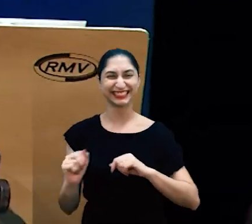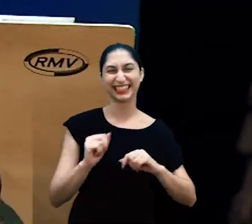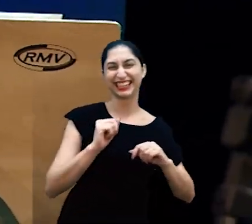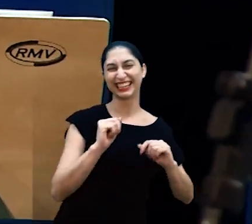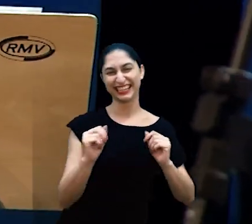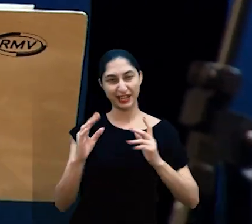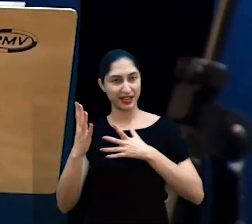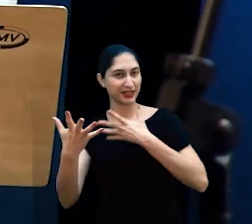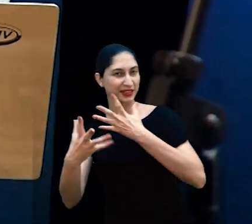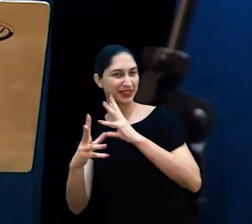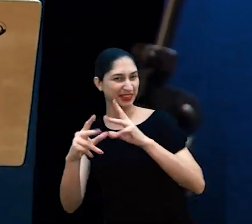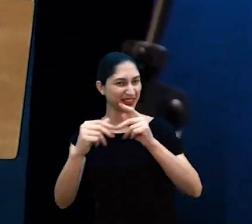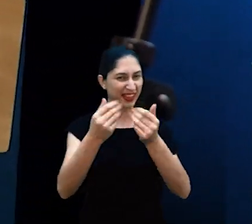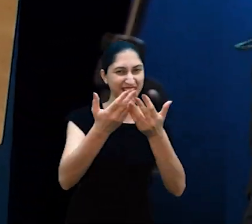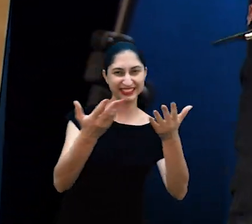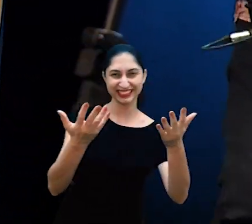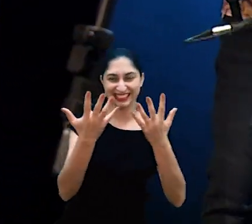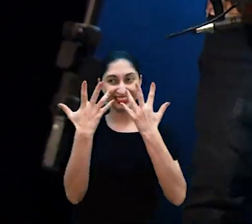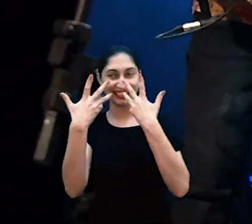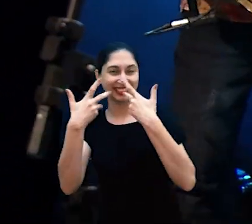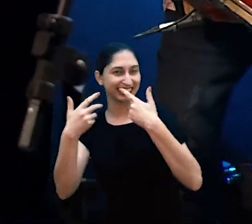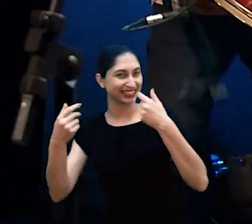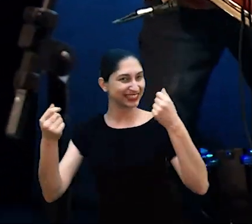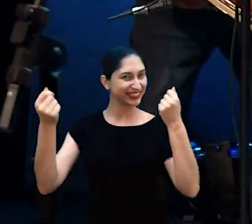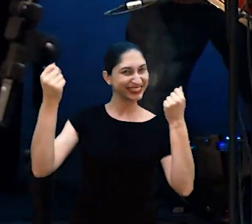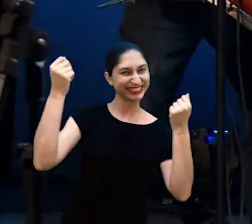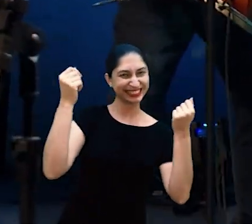embora. Ei, meu povo, que